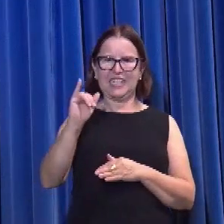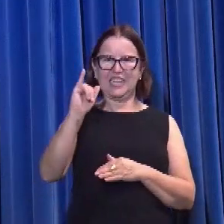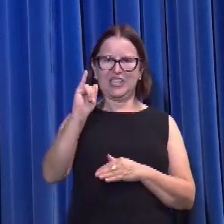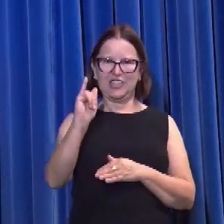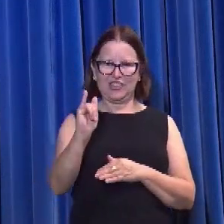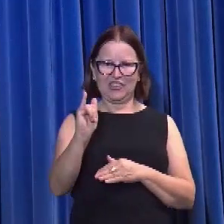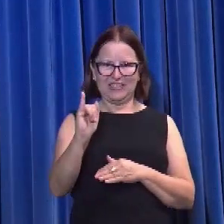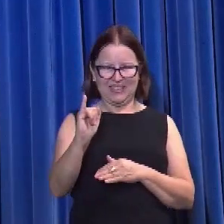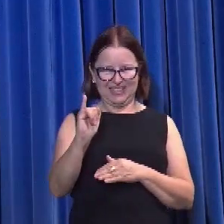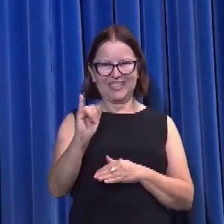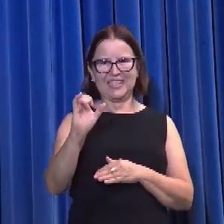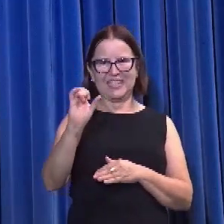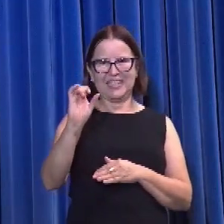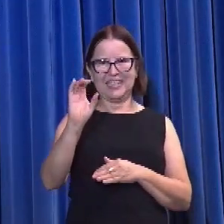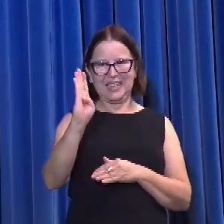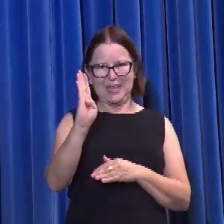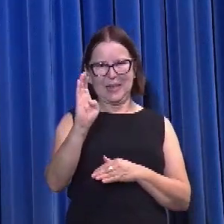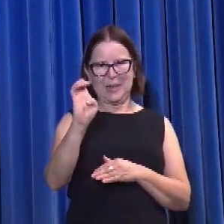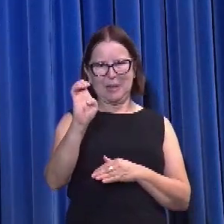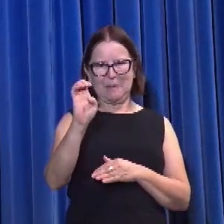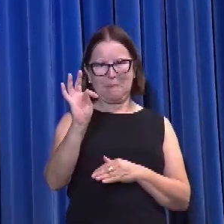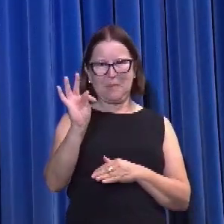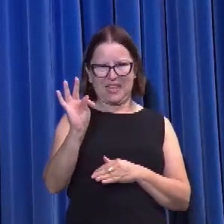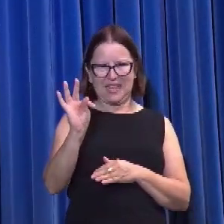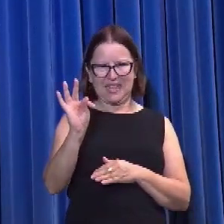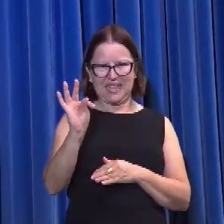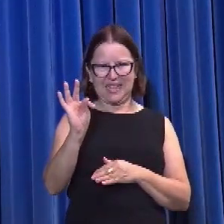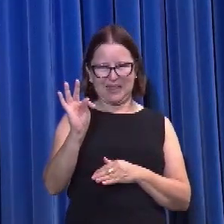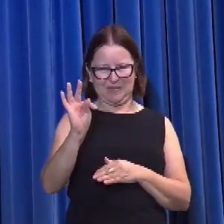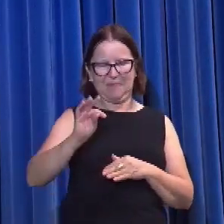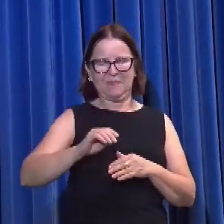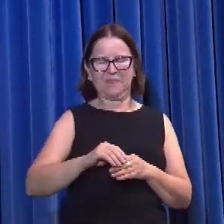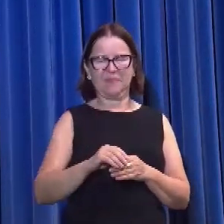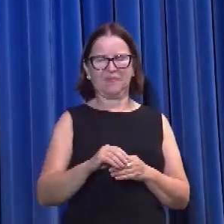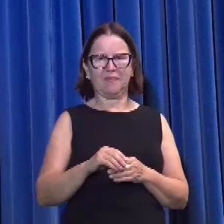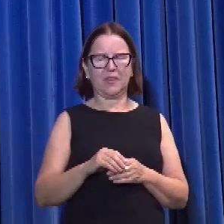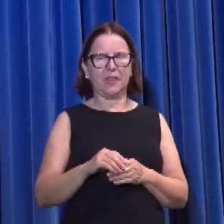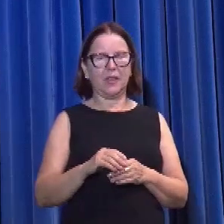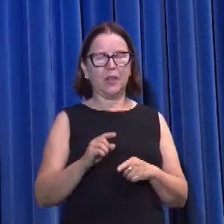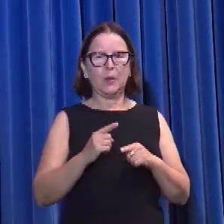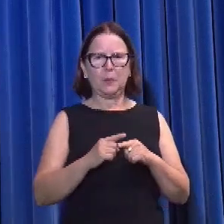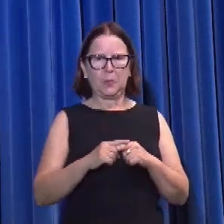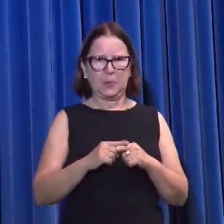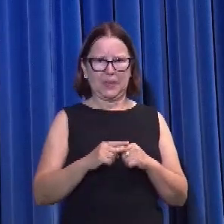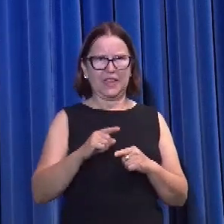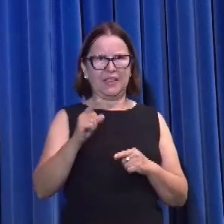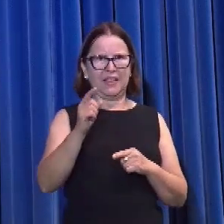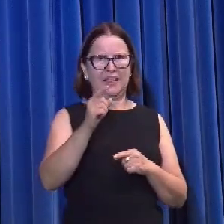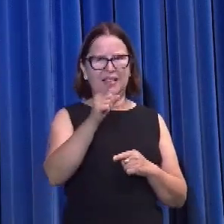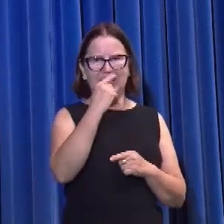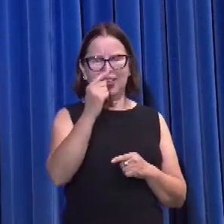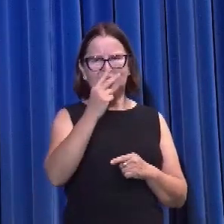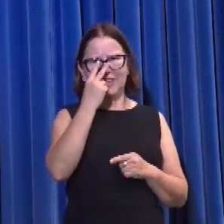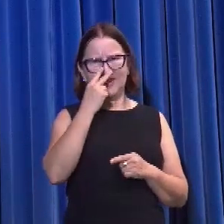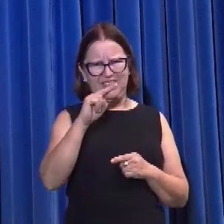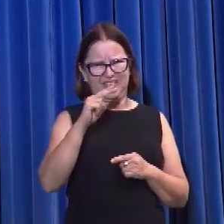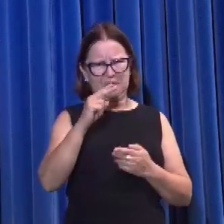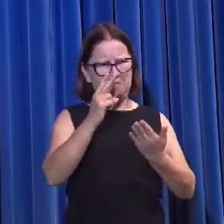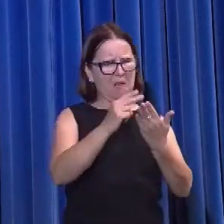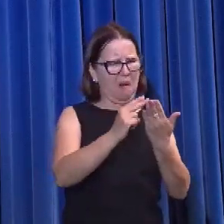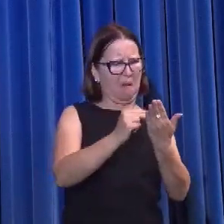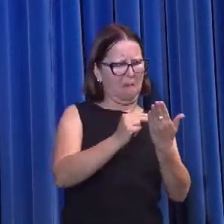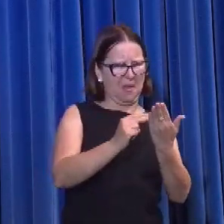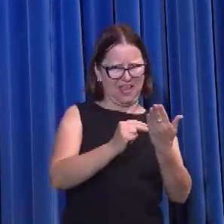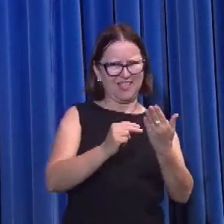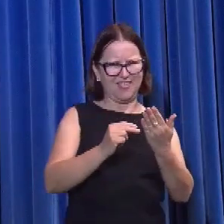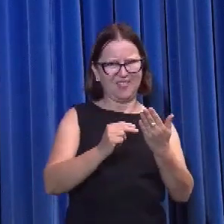menos o que a gente conhece, é louro, cabelo longo, aquelas coisas, e as pinturas, os quadros